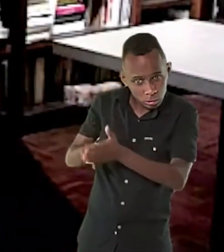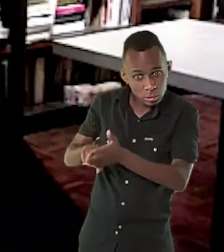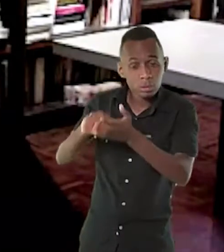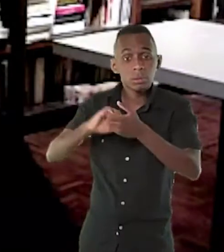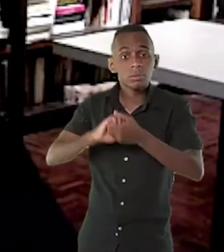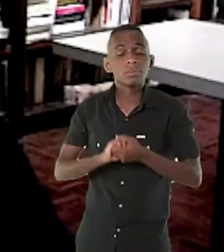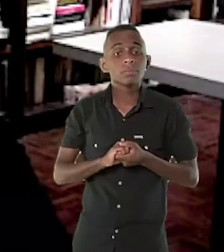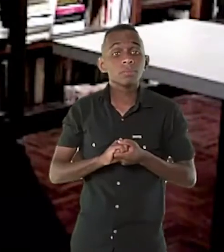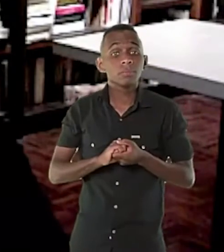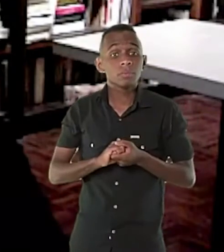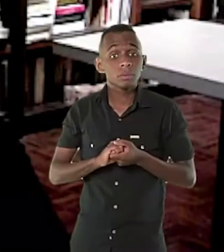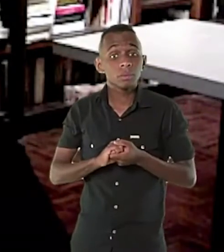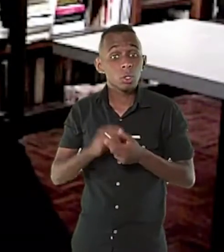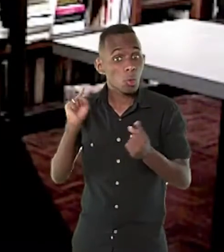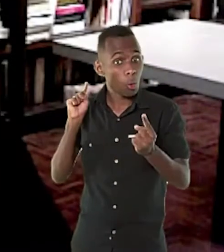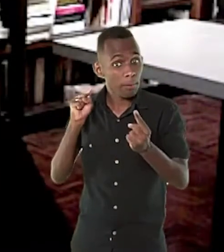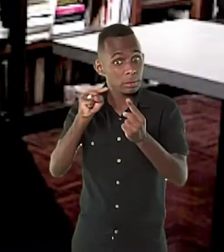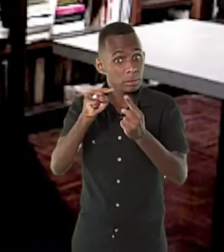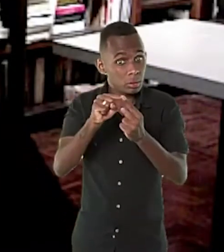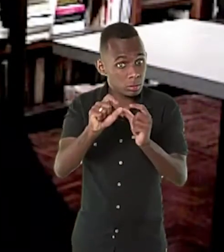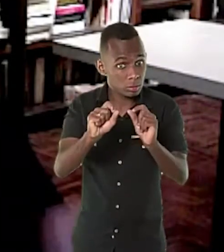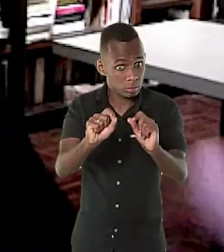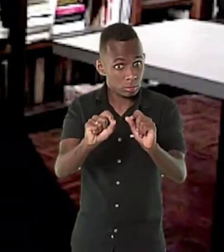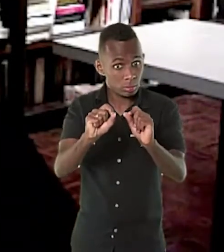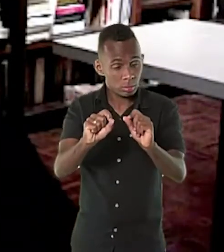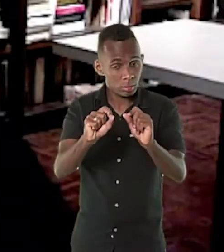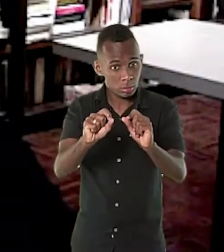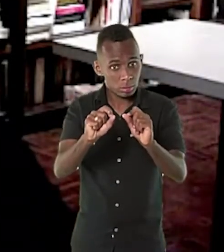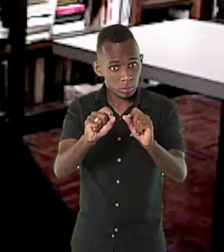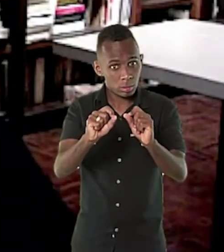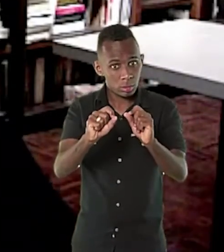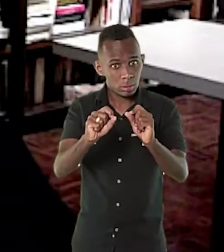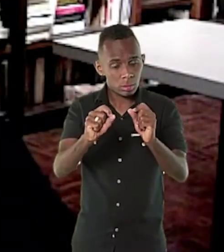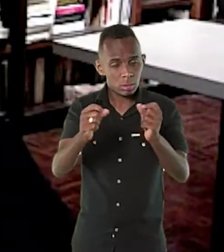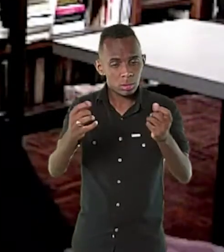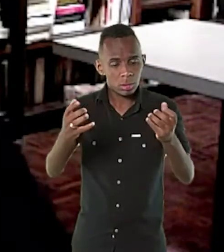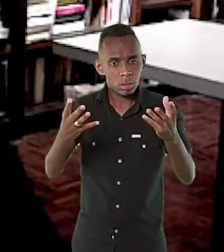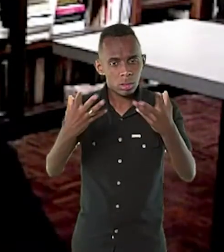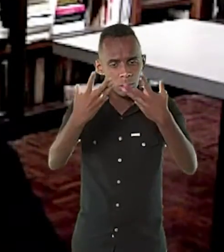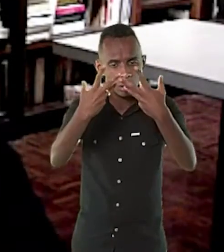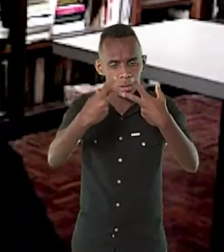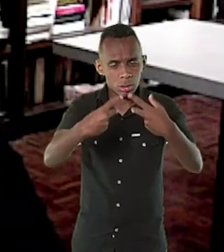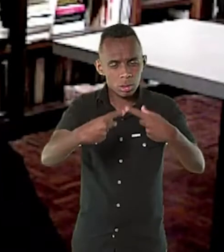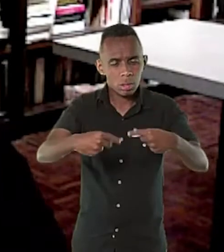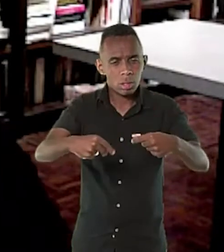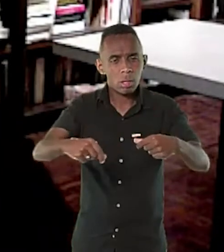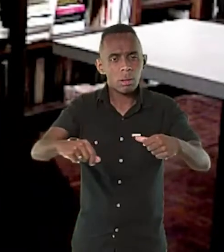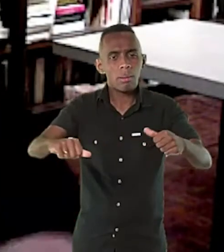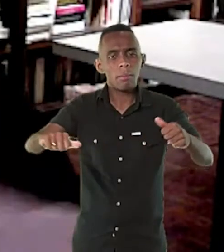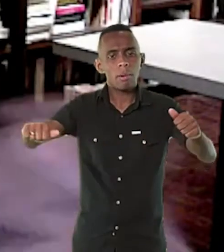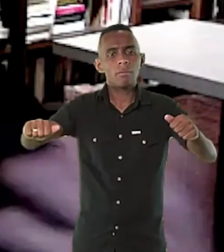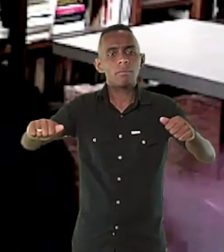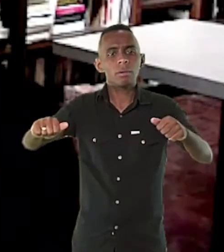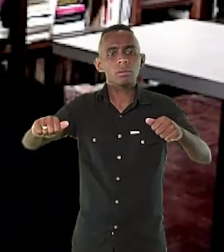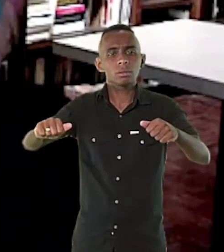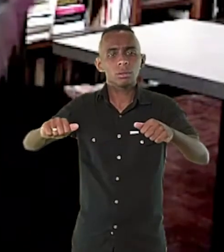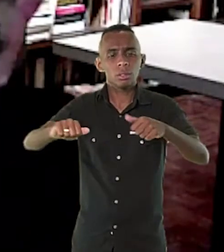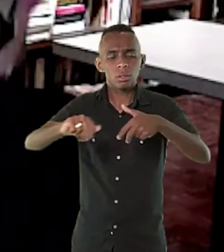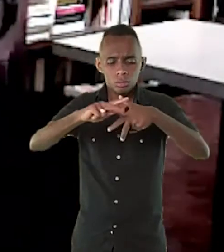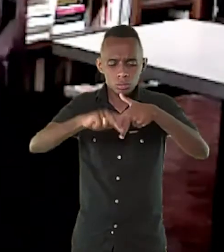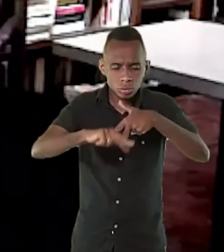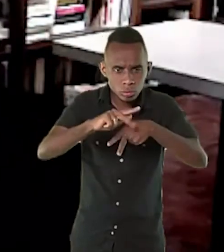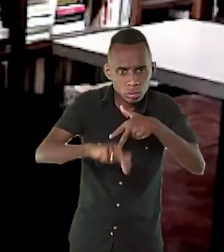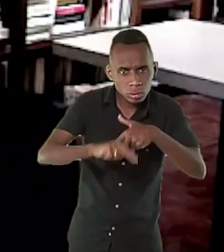esse nome e que busca a purificação das raças. Foi um